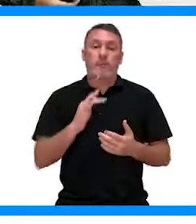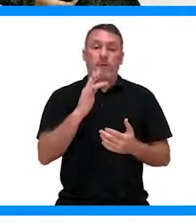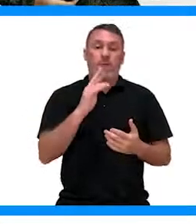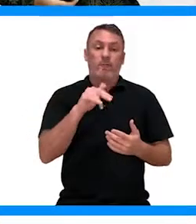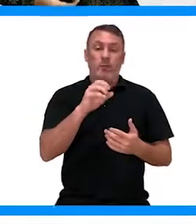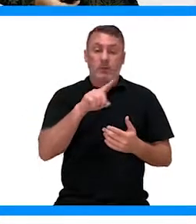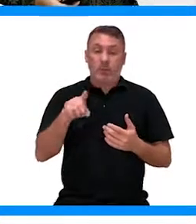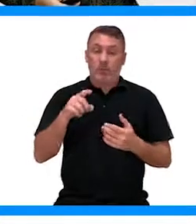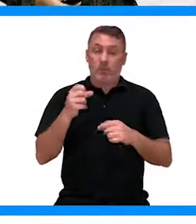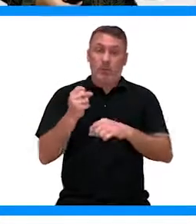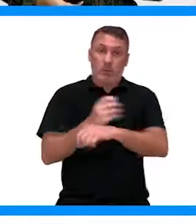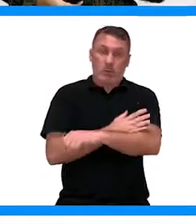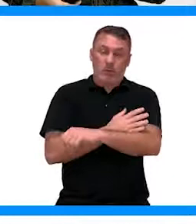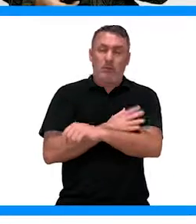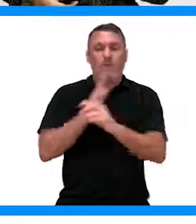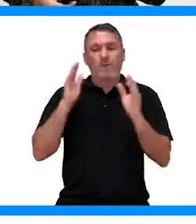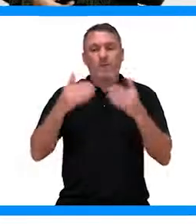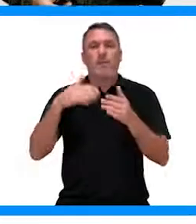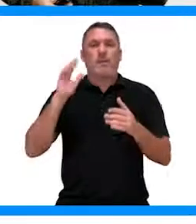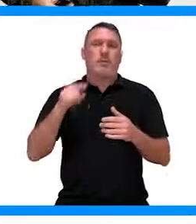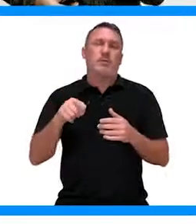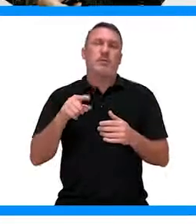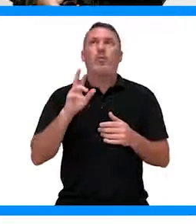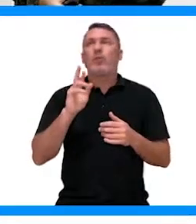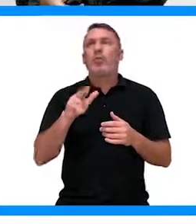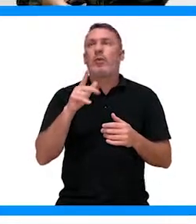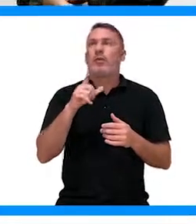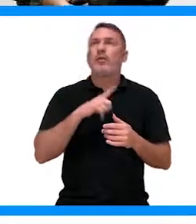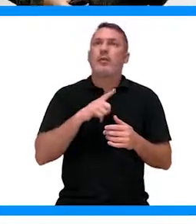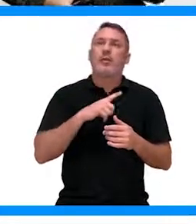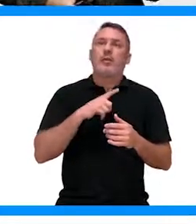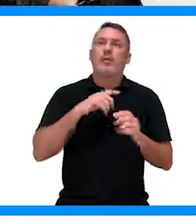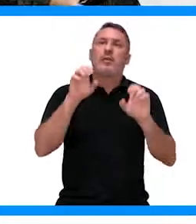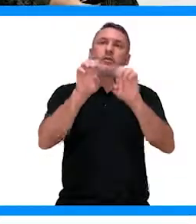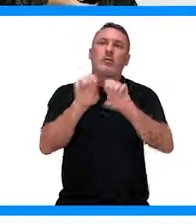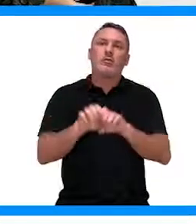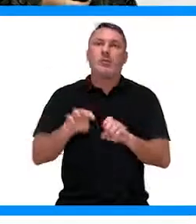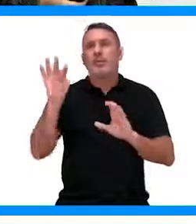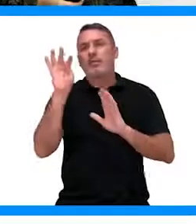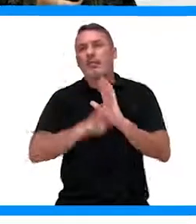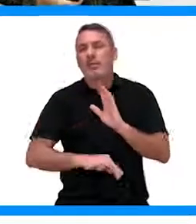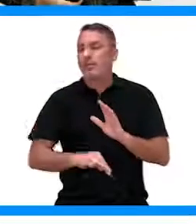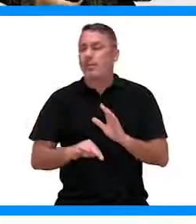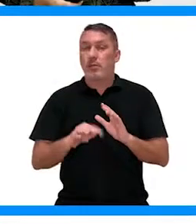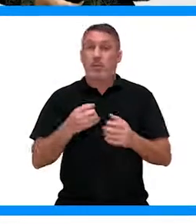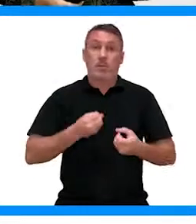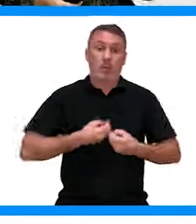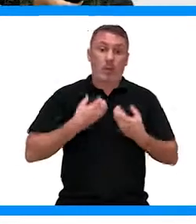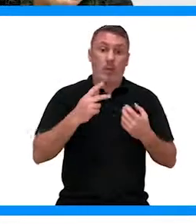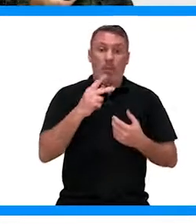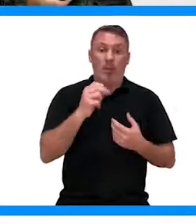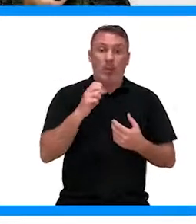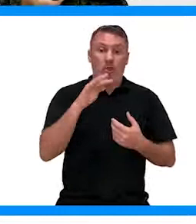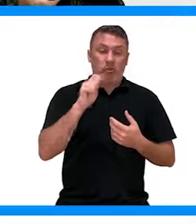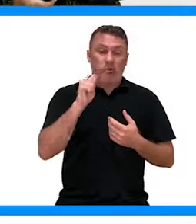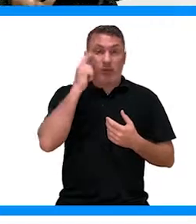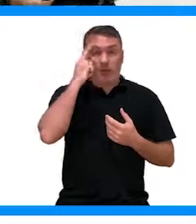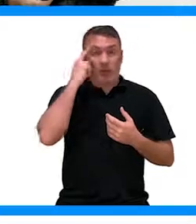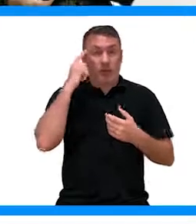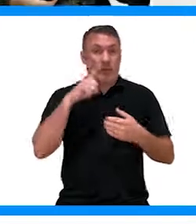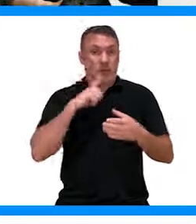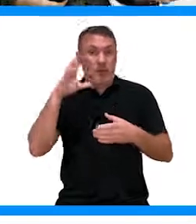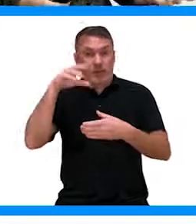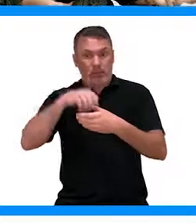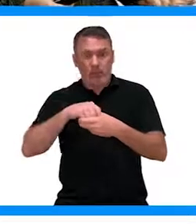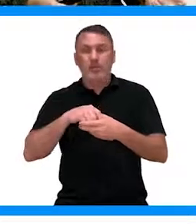função emotiva, está mais relacionado à emoção ali, não necessariamente à estrutura do texto. Na poética, embora